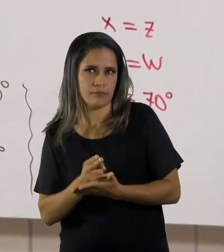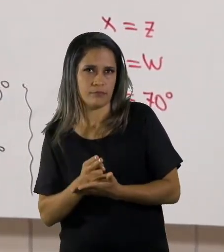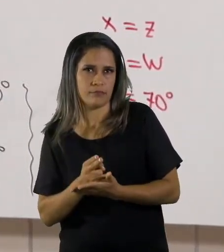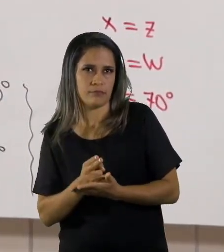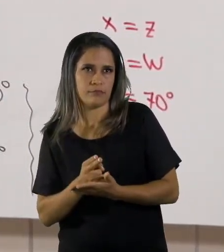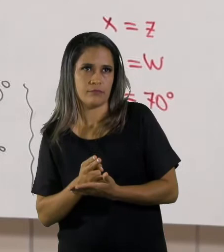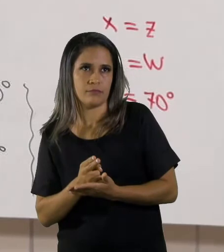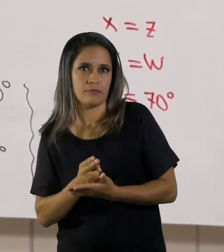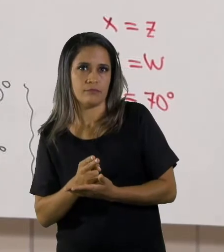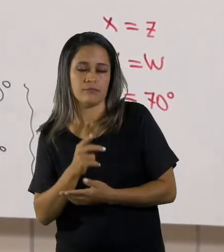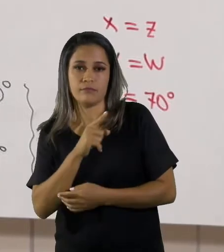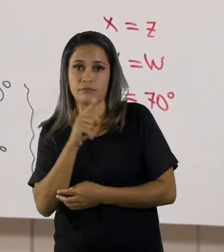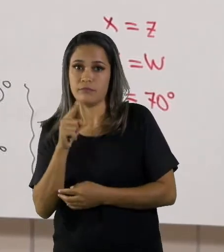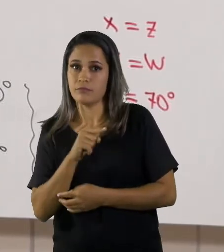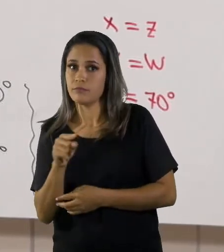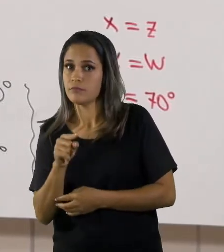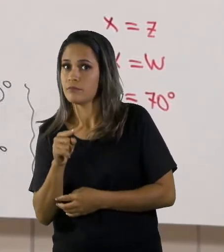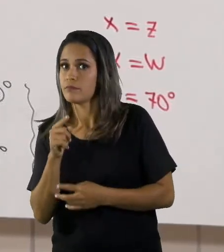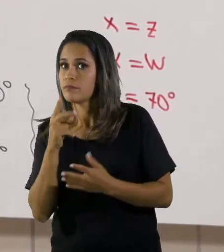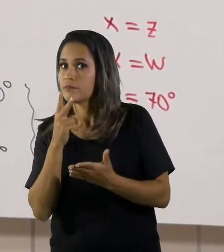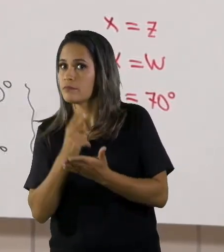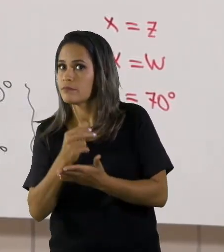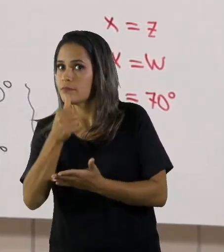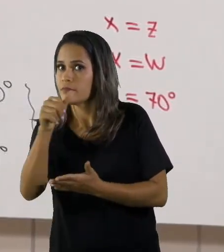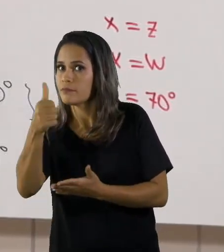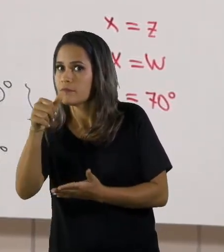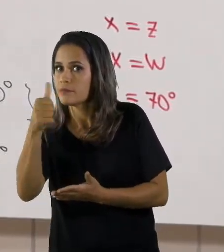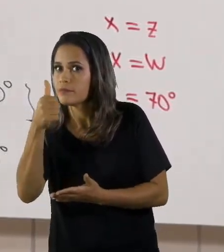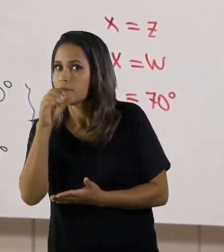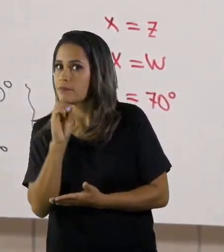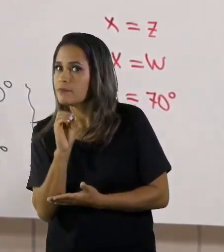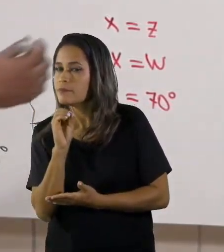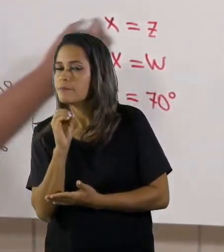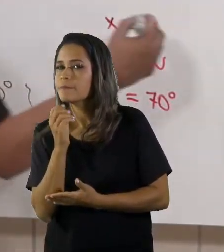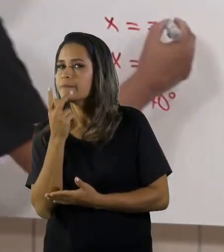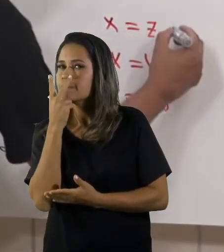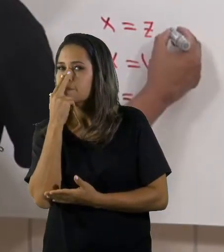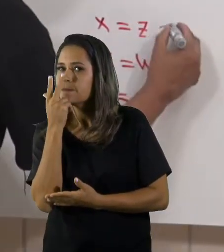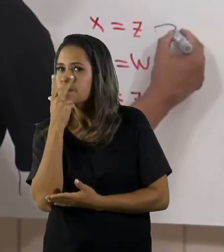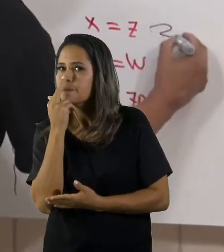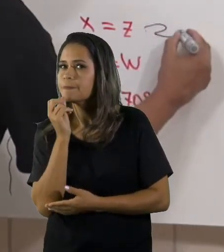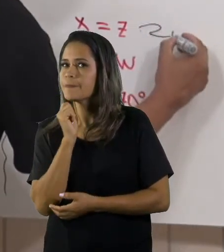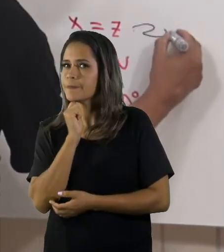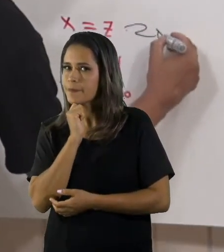mas o Z é 110, me parece razoável